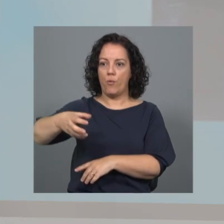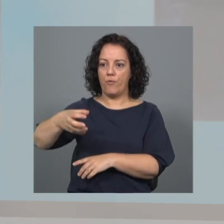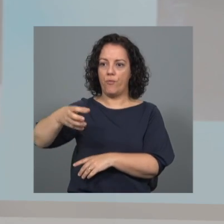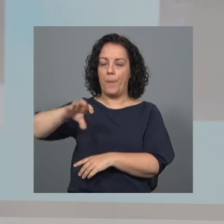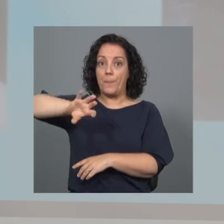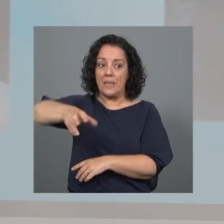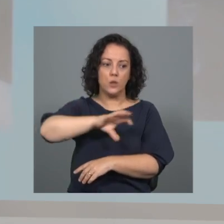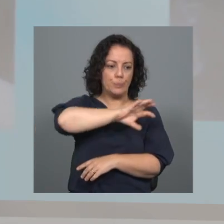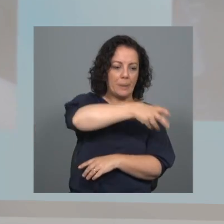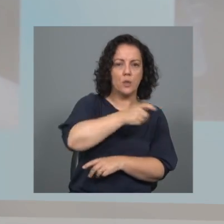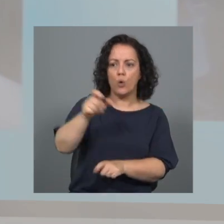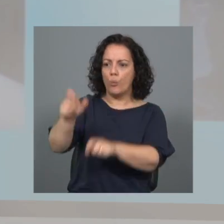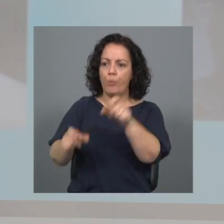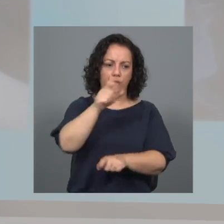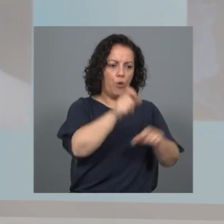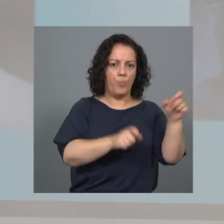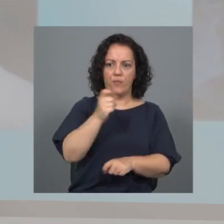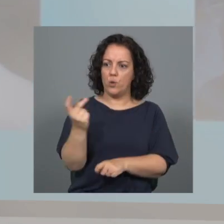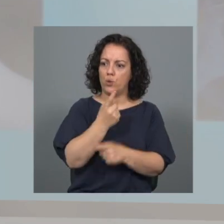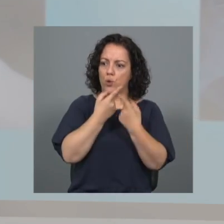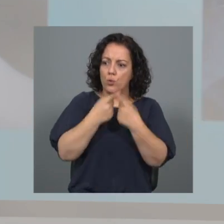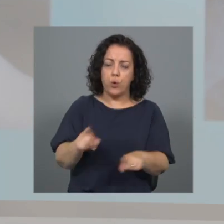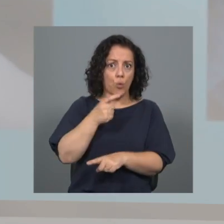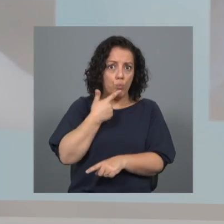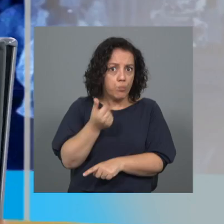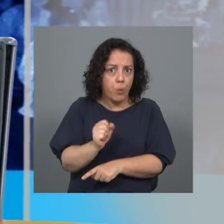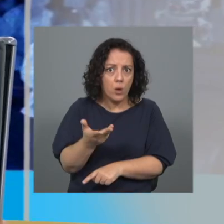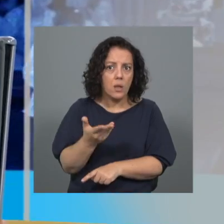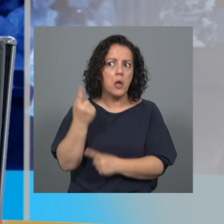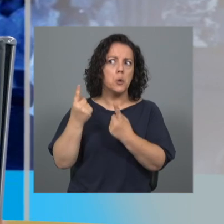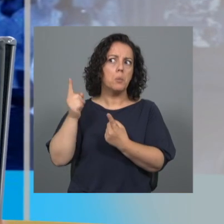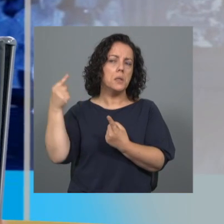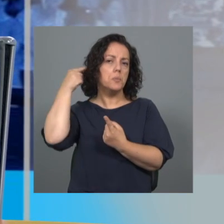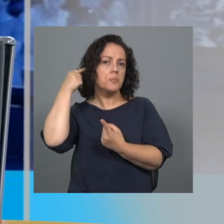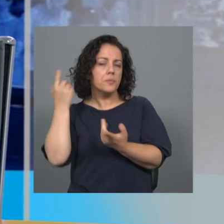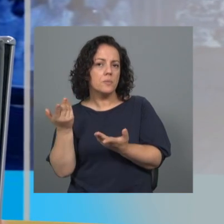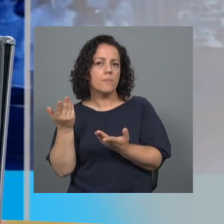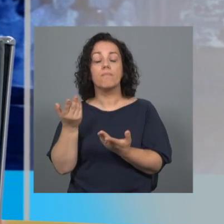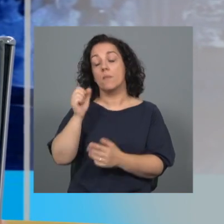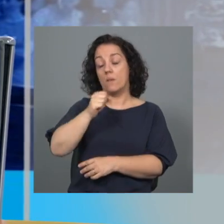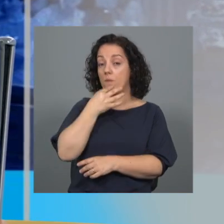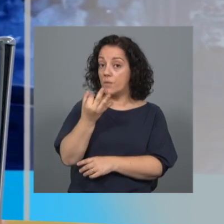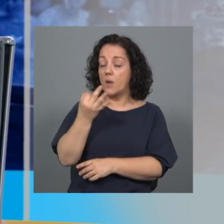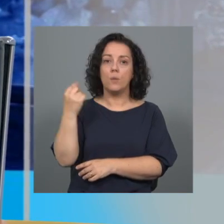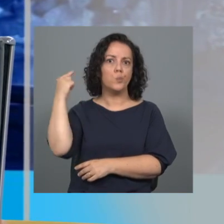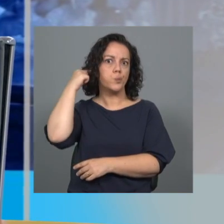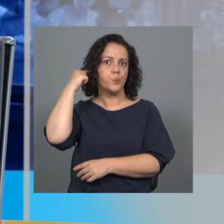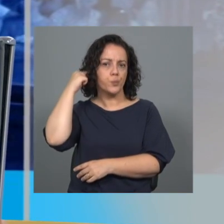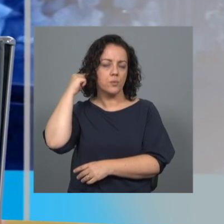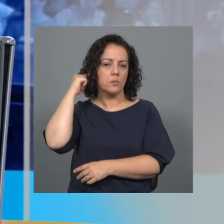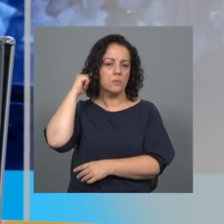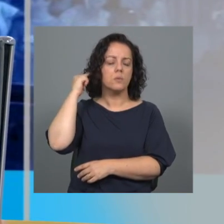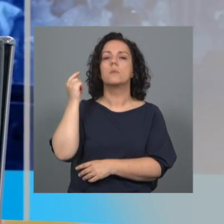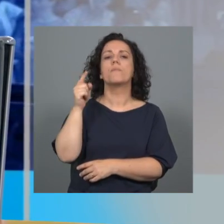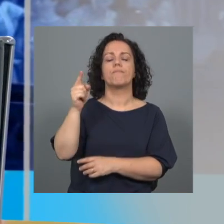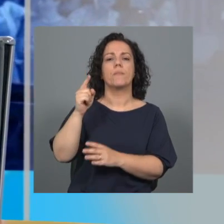poderá não ser a solução? Bom, já começámos a ouvir esses comentários também, não é? Temos ouvido isso, aliás, a